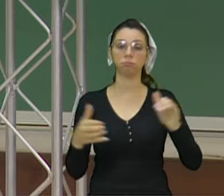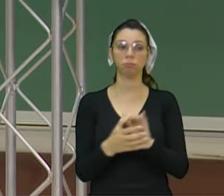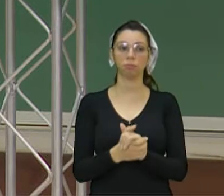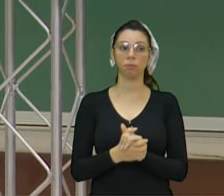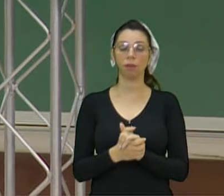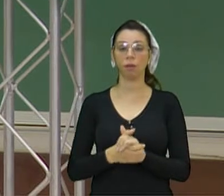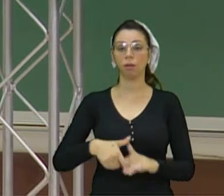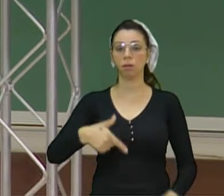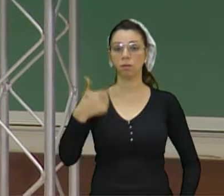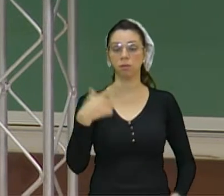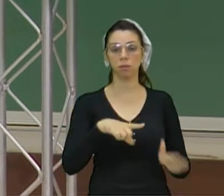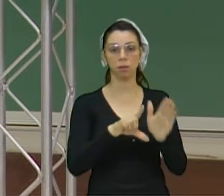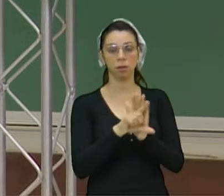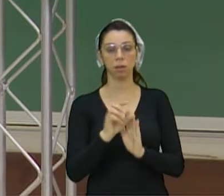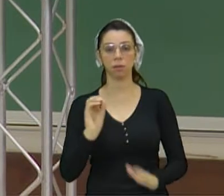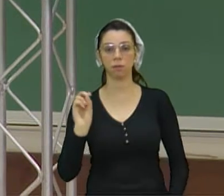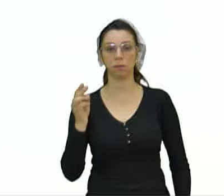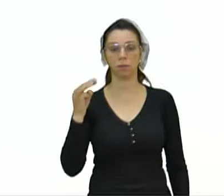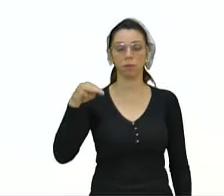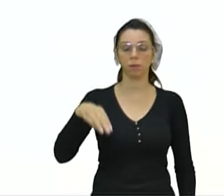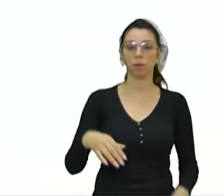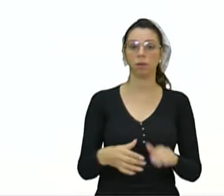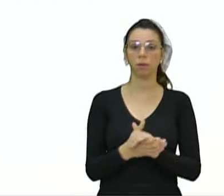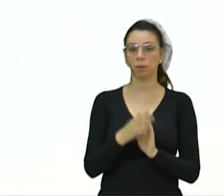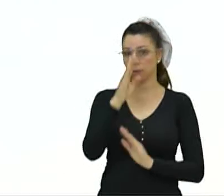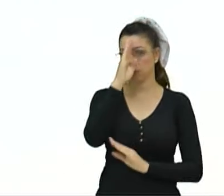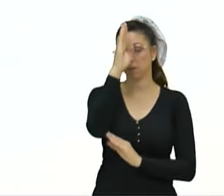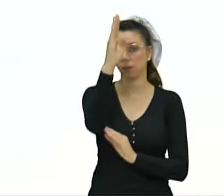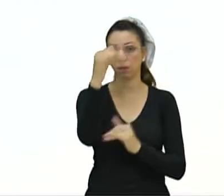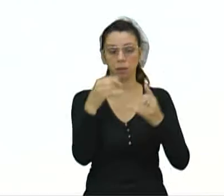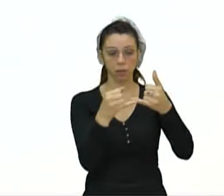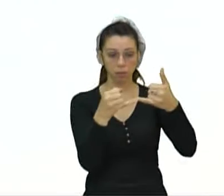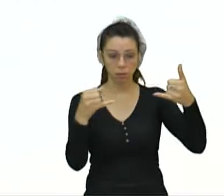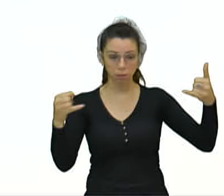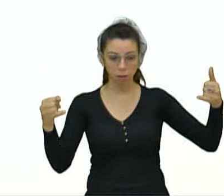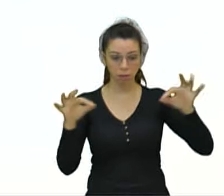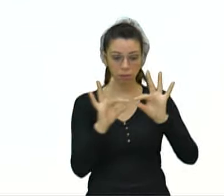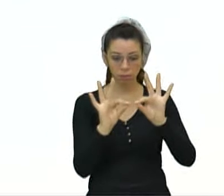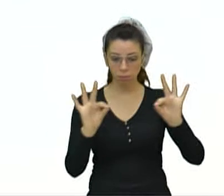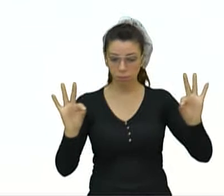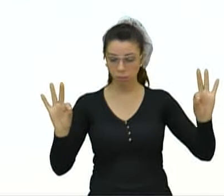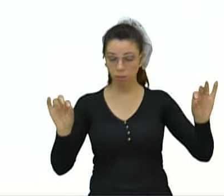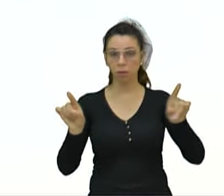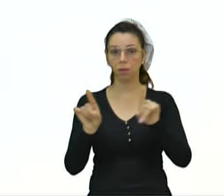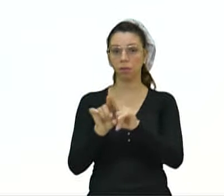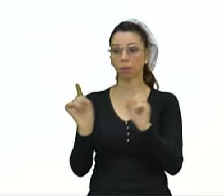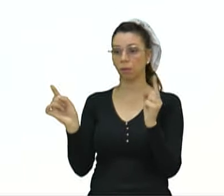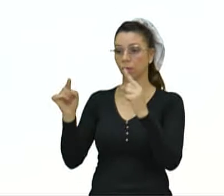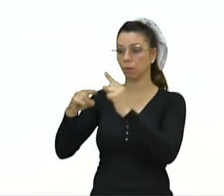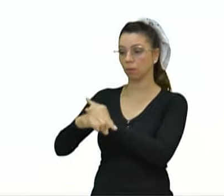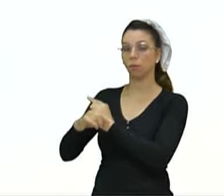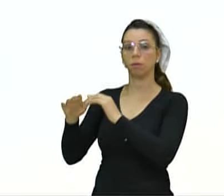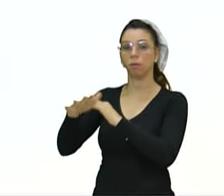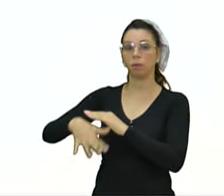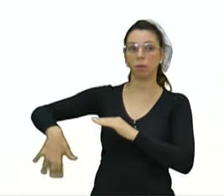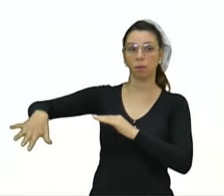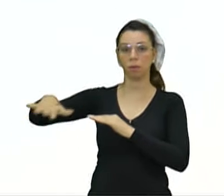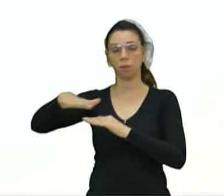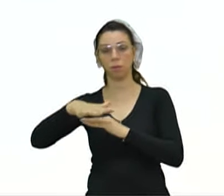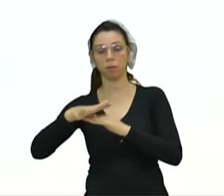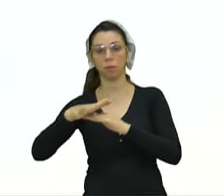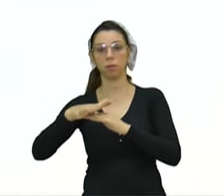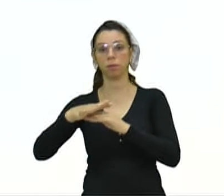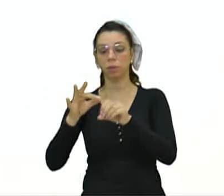de Ohm que ela é diretamente proporcional ao seu comprimento e inversamente proporcional à área de